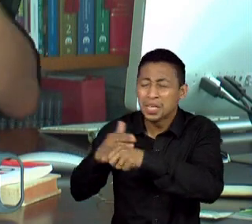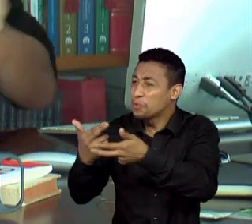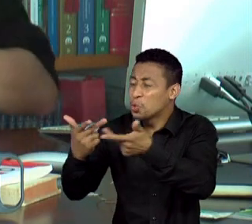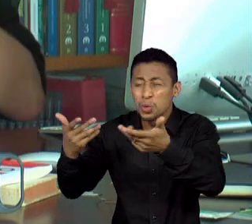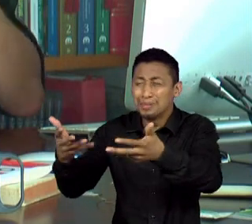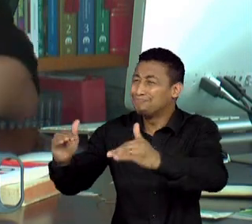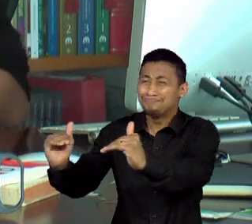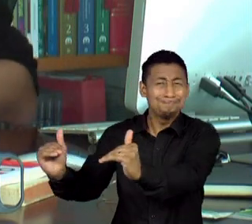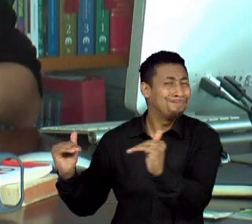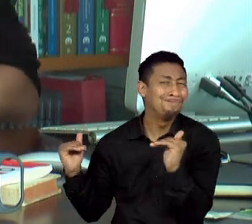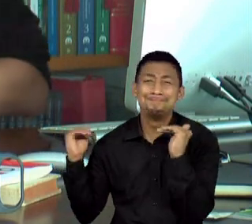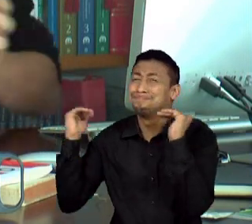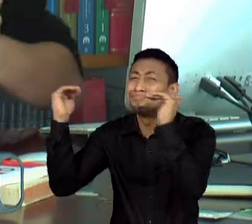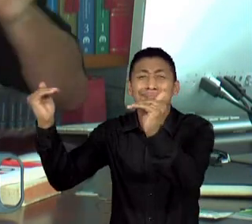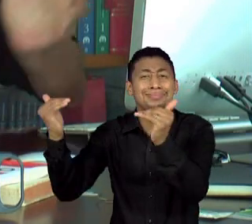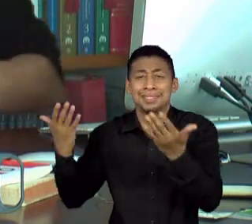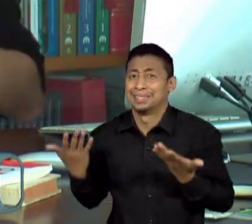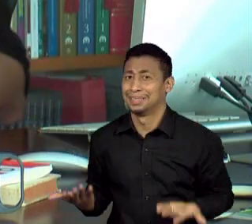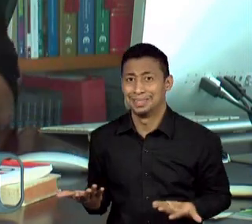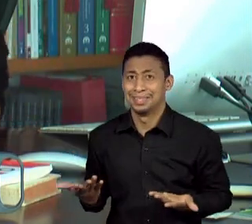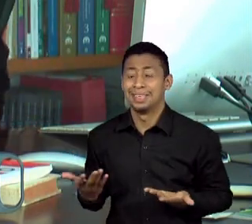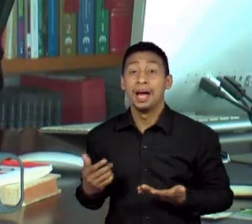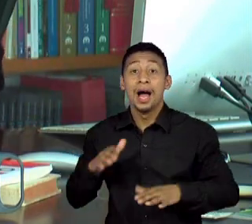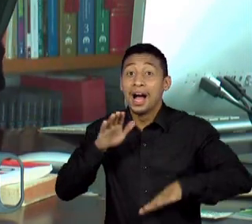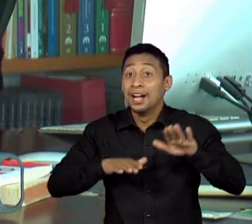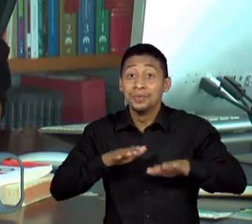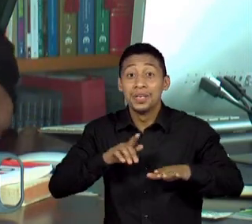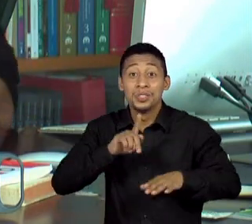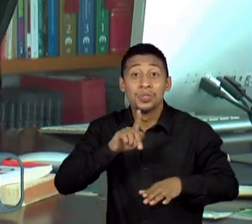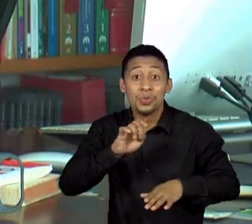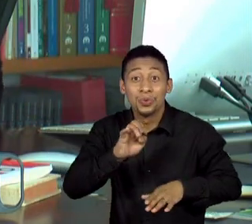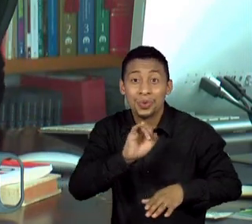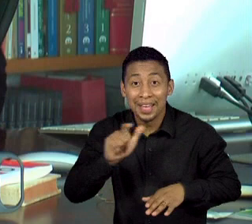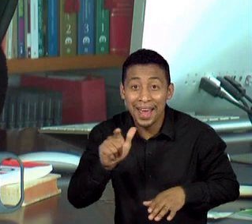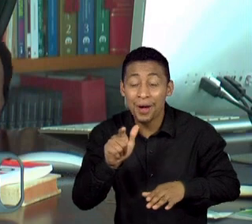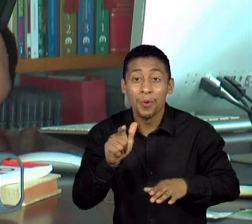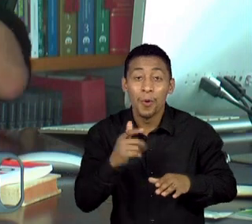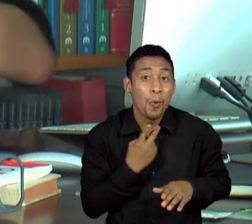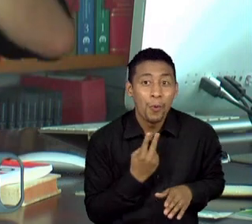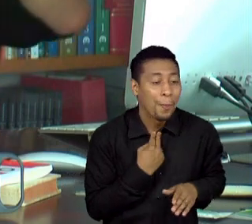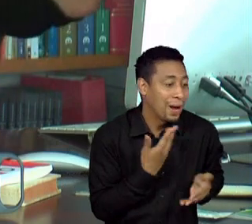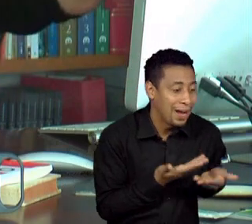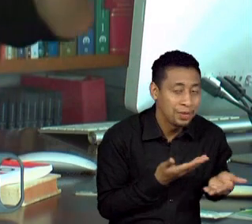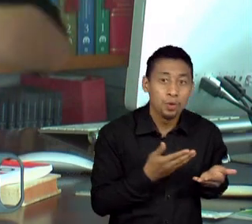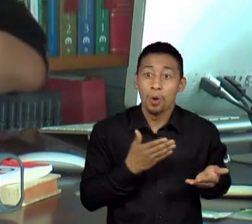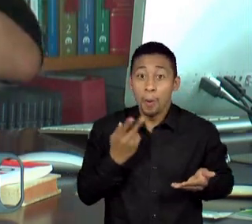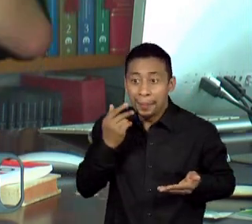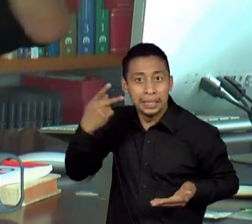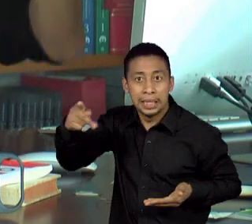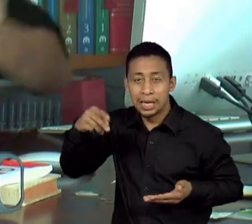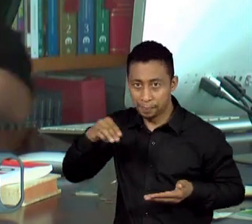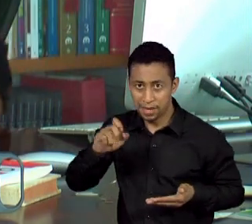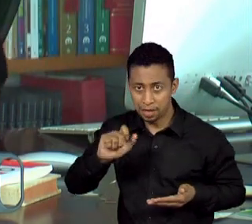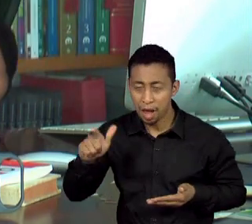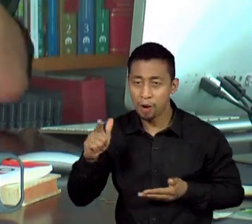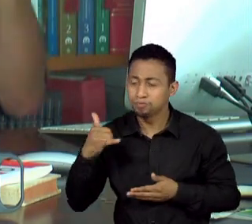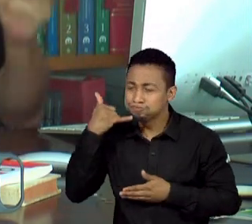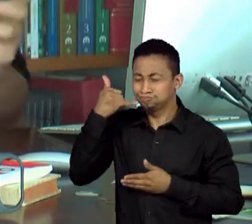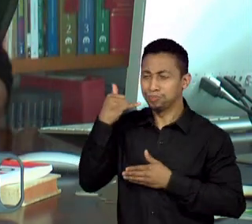eu e o Miguel estava no meio de uma discussão de um pudim na geladeira ou não, numa cena, e ele ligava o Miguel Arraes falando da liberdade